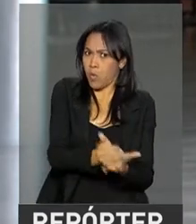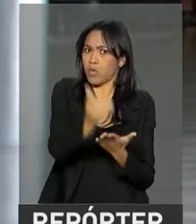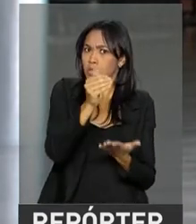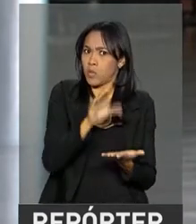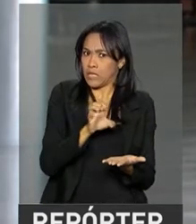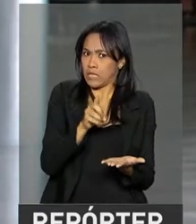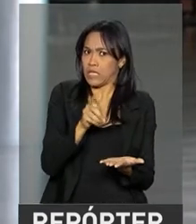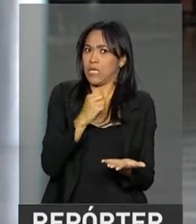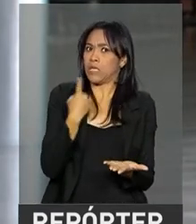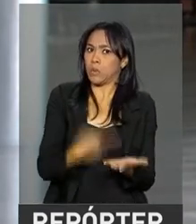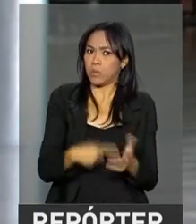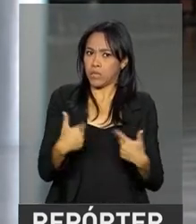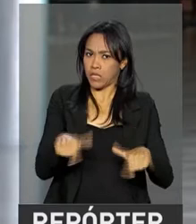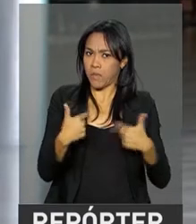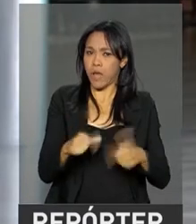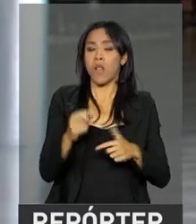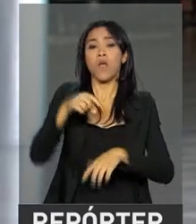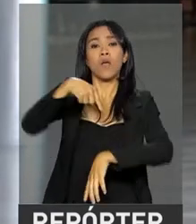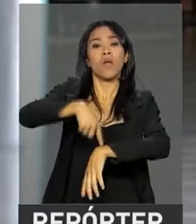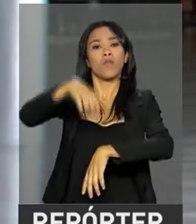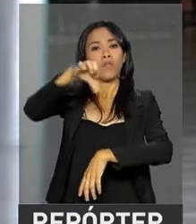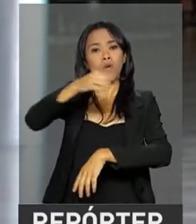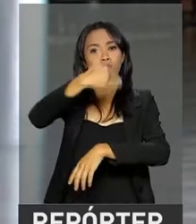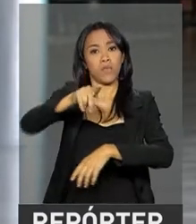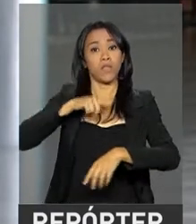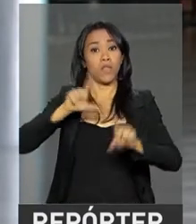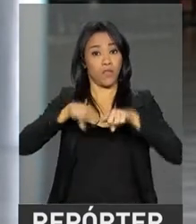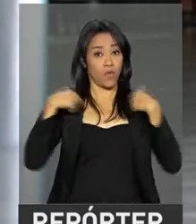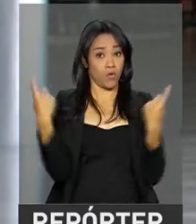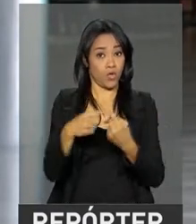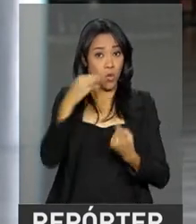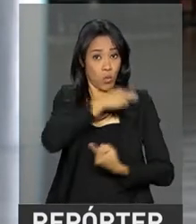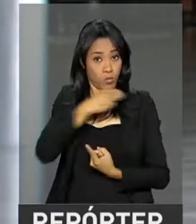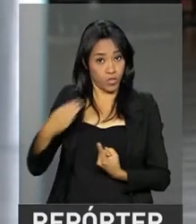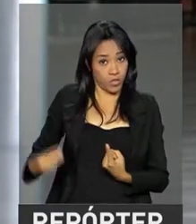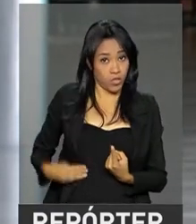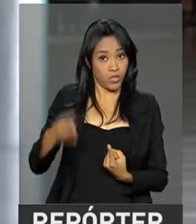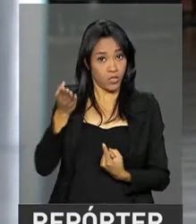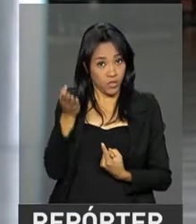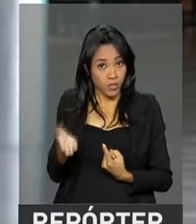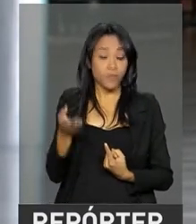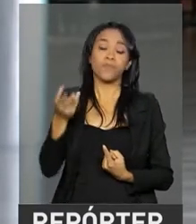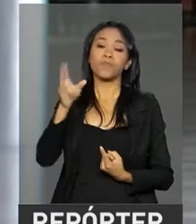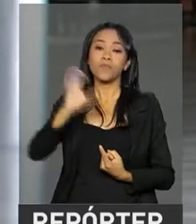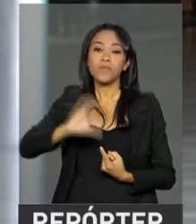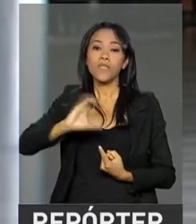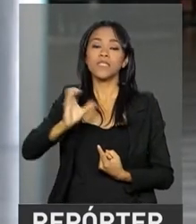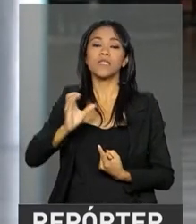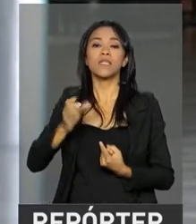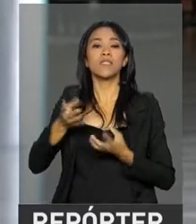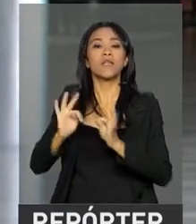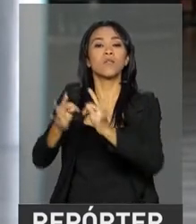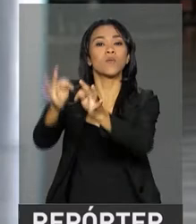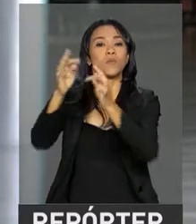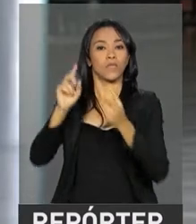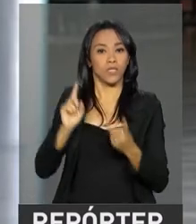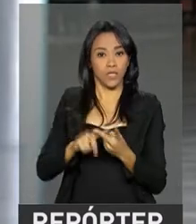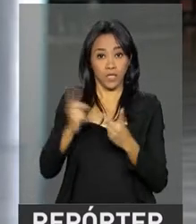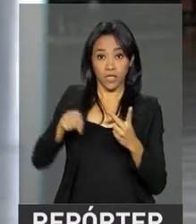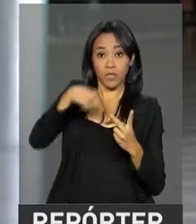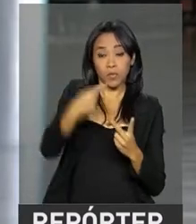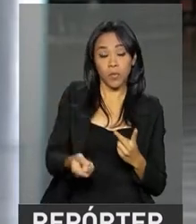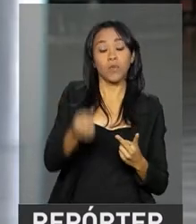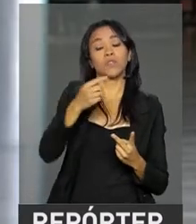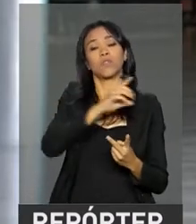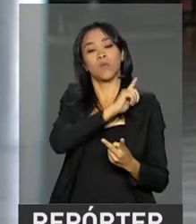as 96 o presidente se reuniu com o ministro de ciência tecnologia e inovações e comunicações gilberto kassab e também com o